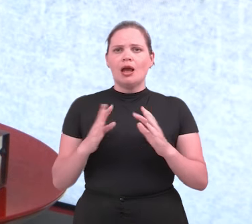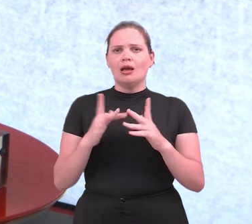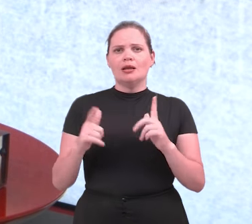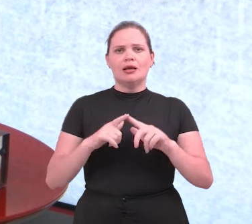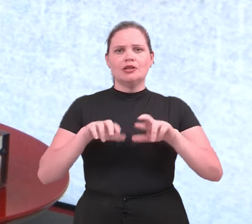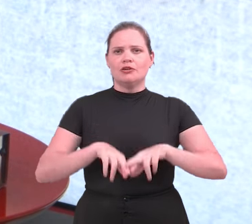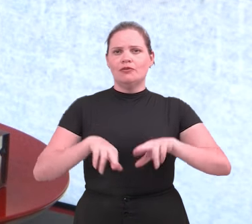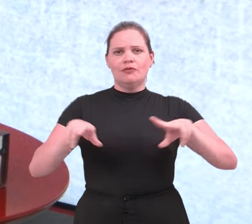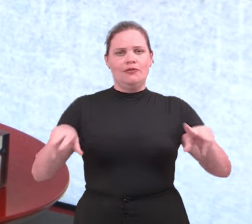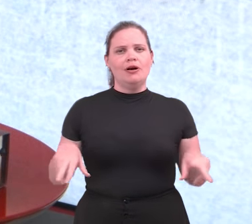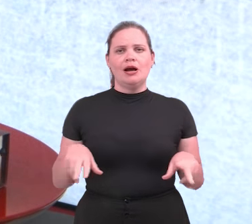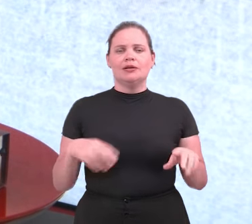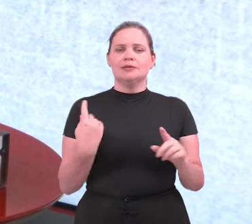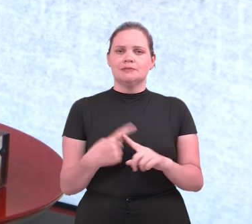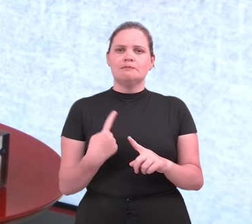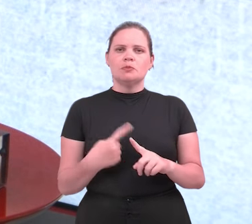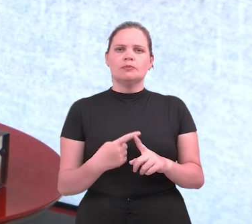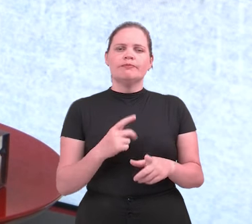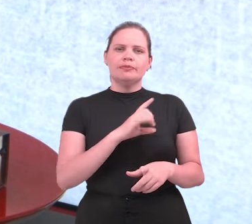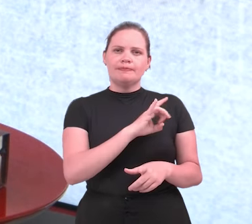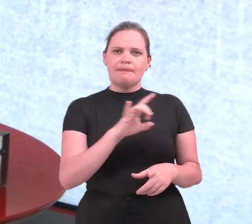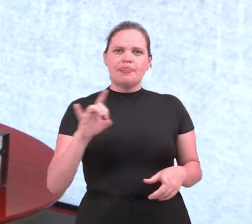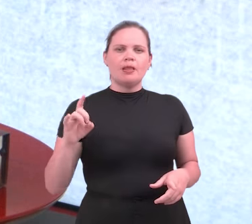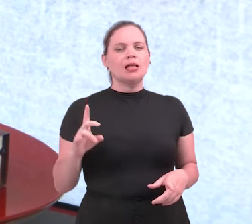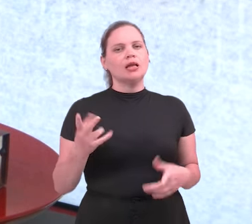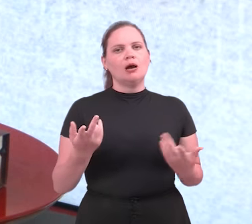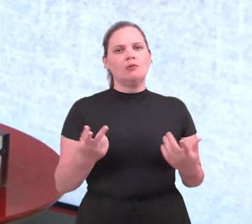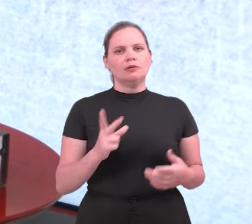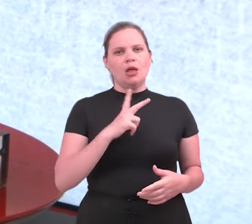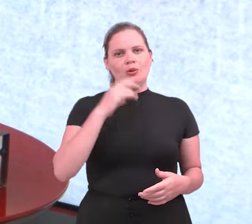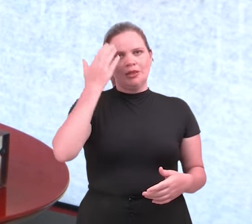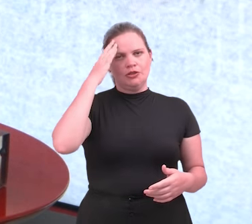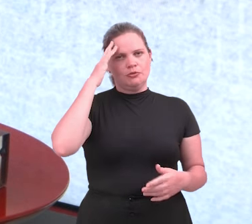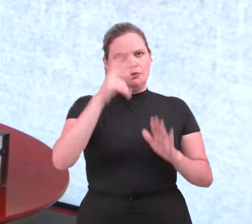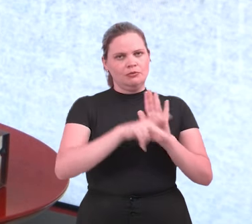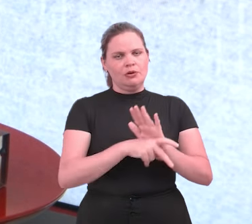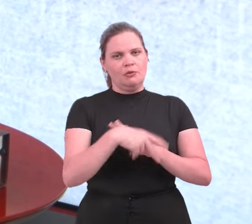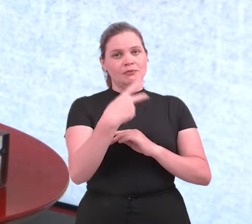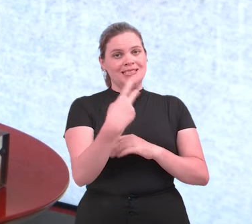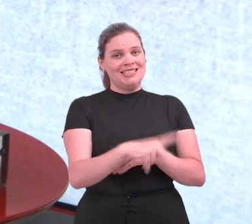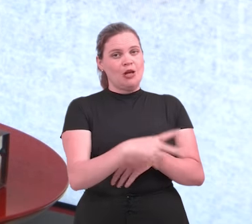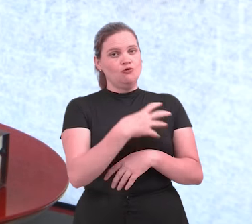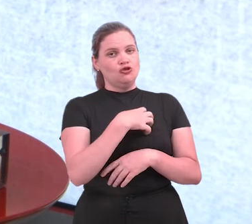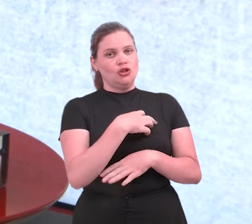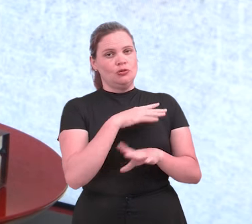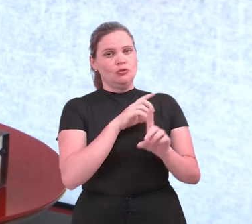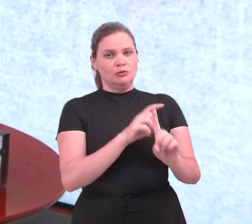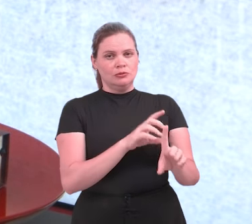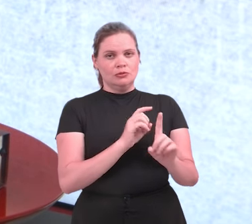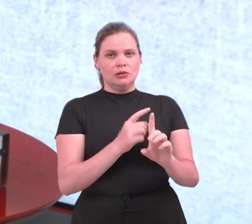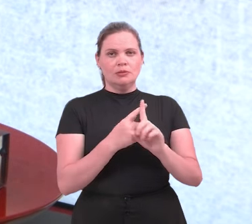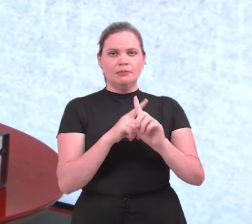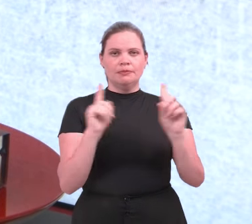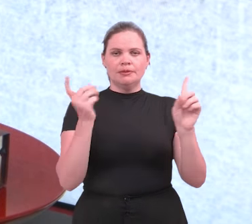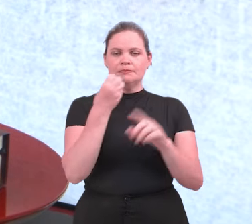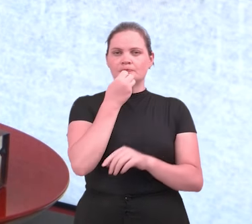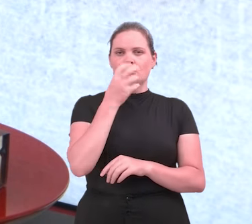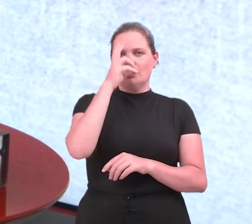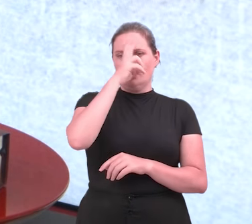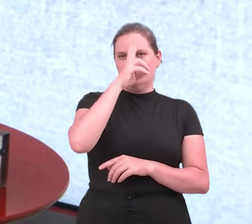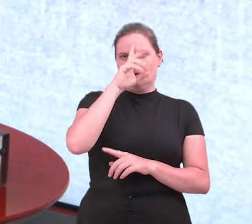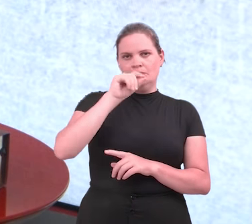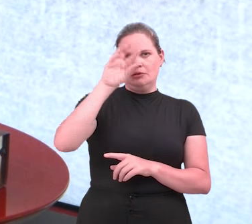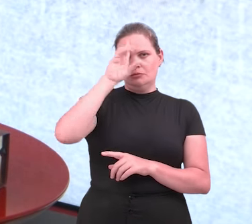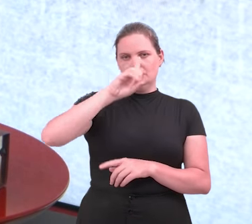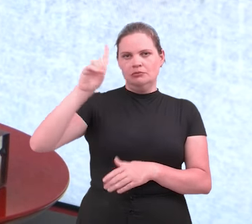doutrinário particular sobre determinada doutrina bíblica. Apesar disso, é bom lembrar que Deus